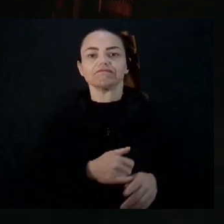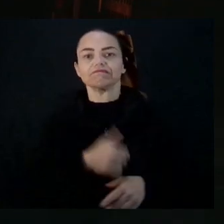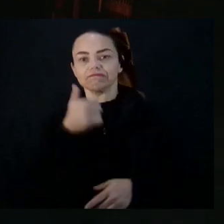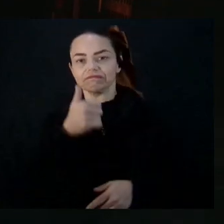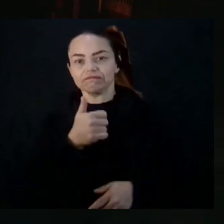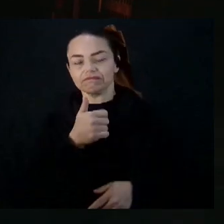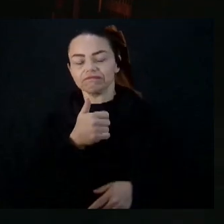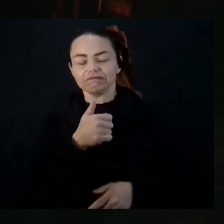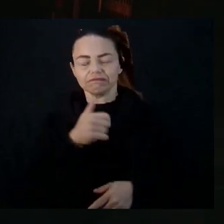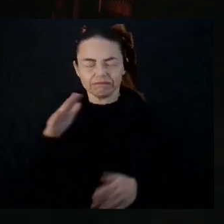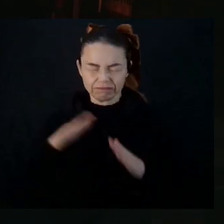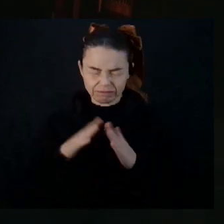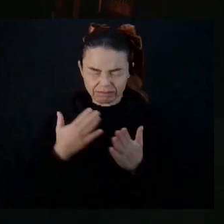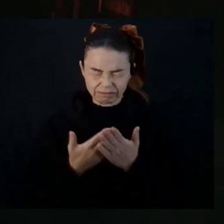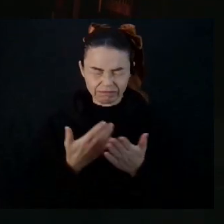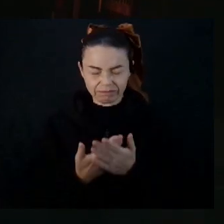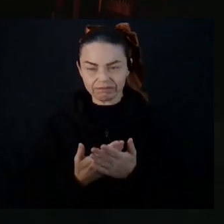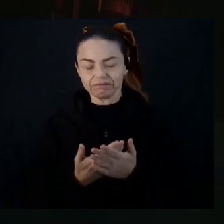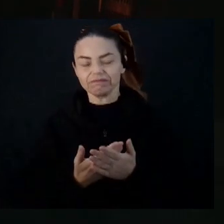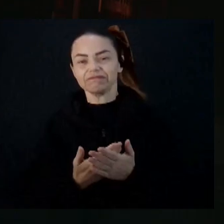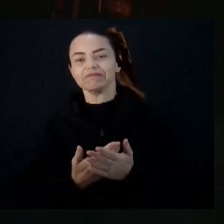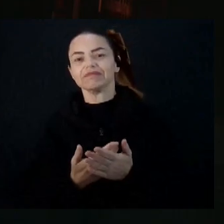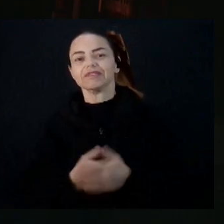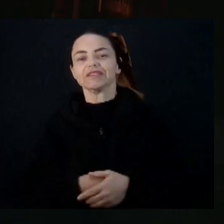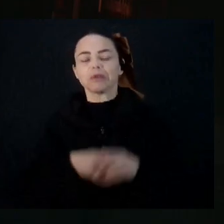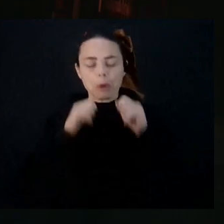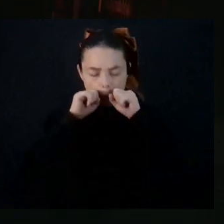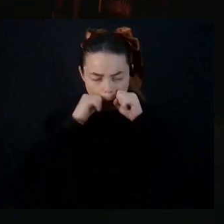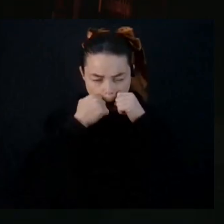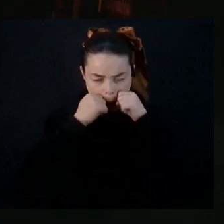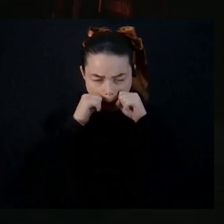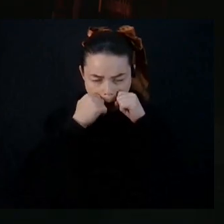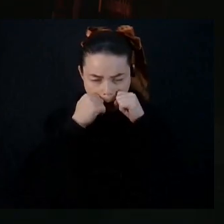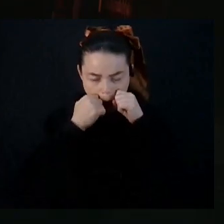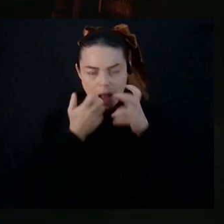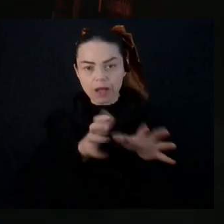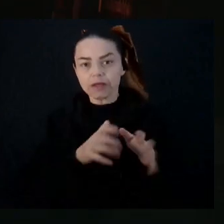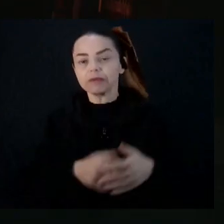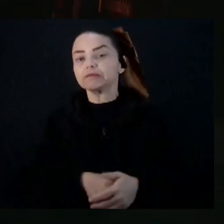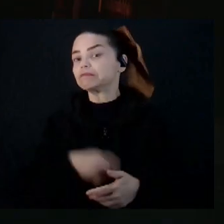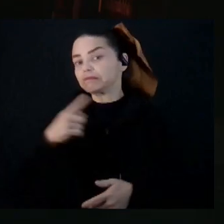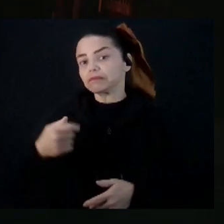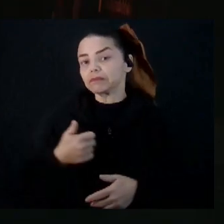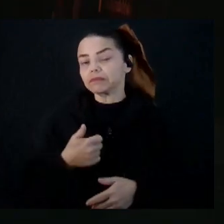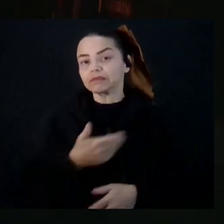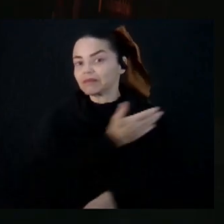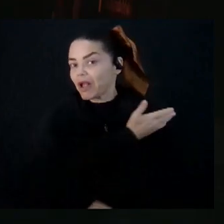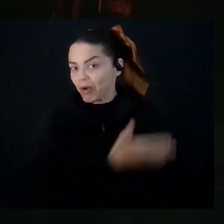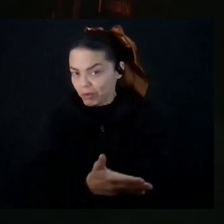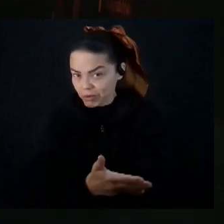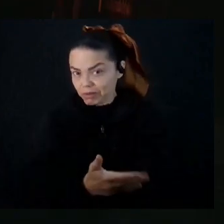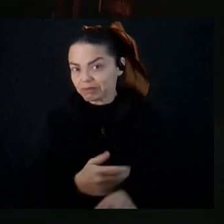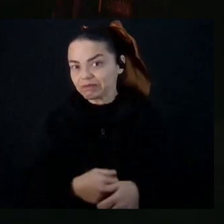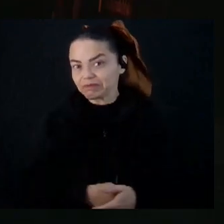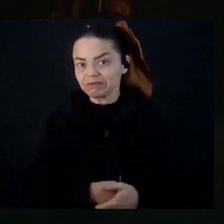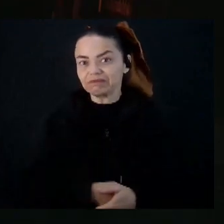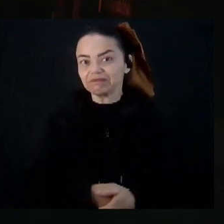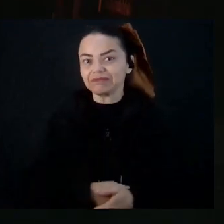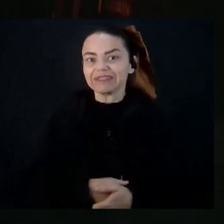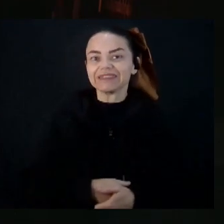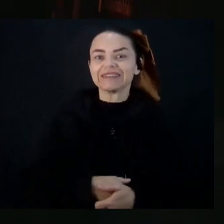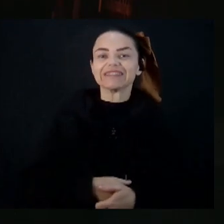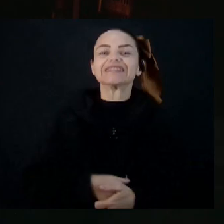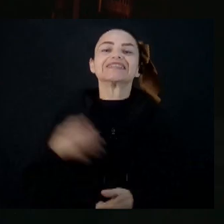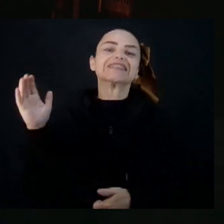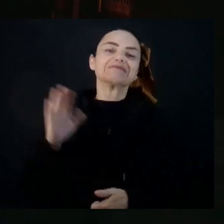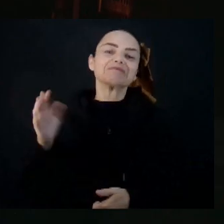escola, a maioria das crianças choram, não querem ir, mas depois elas... tchau, mãe, né? Pode ir.